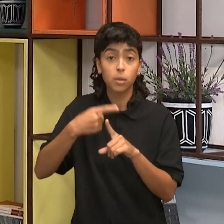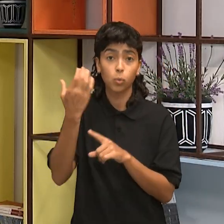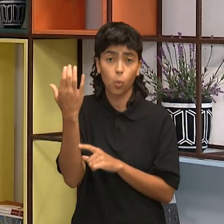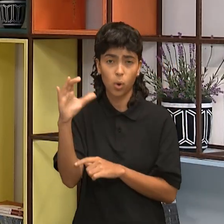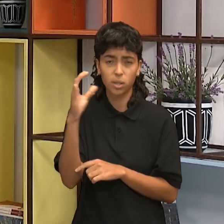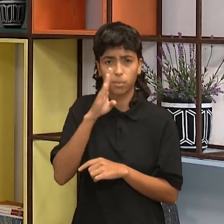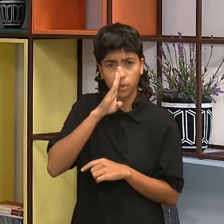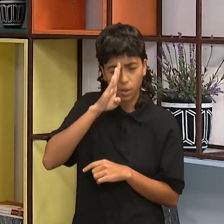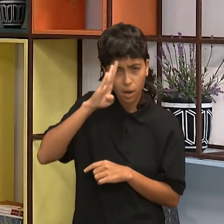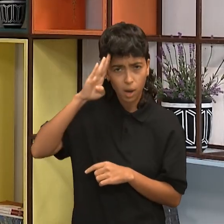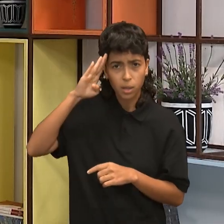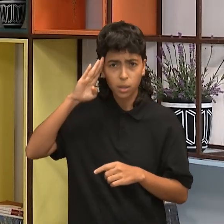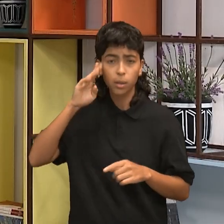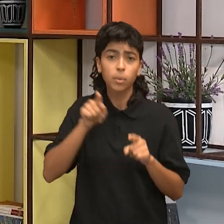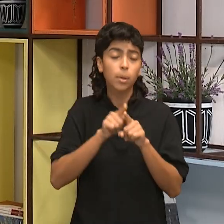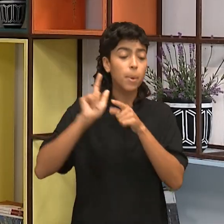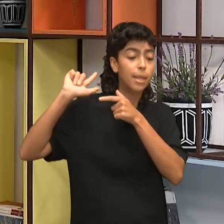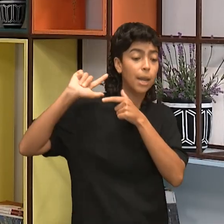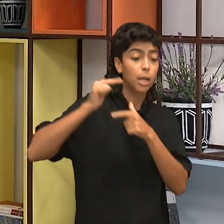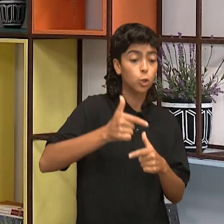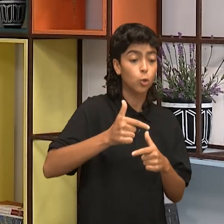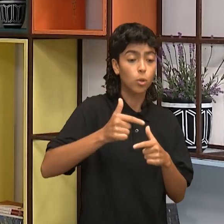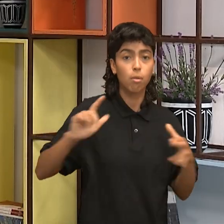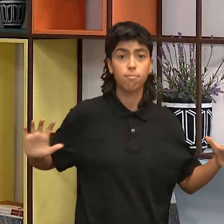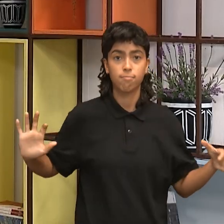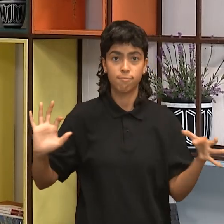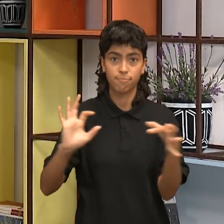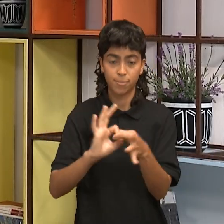saberes tradicionais do povo do nosso estado.